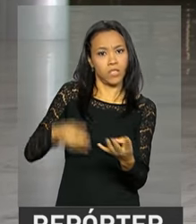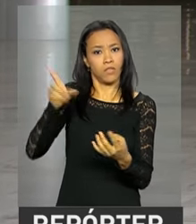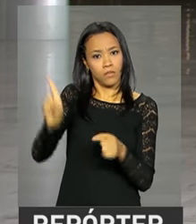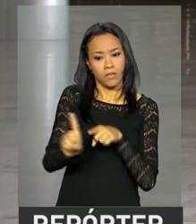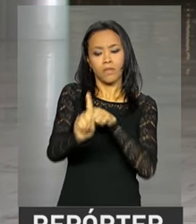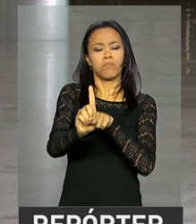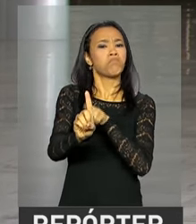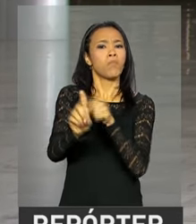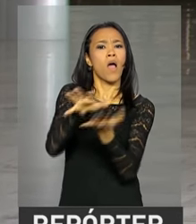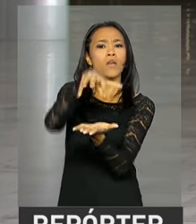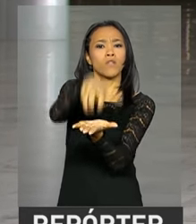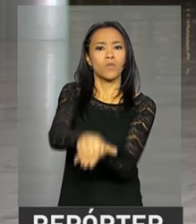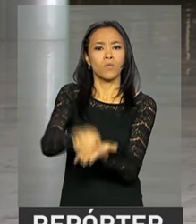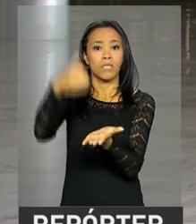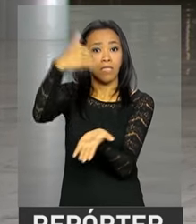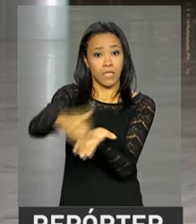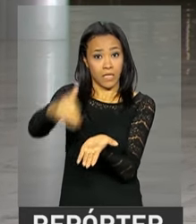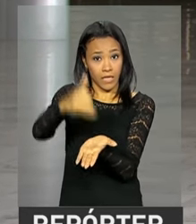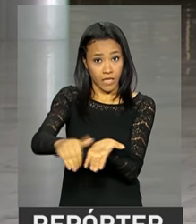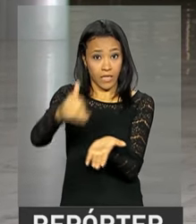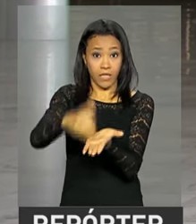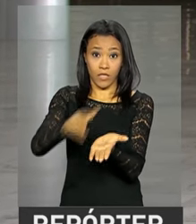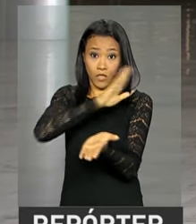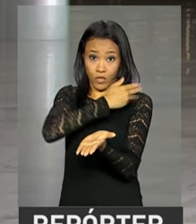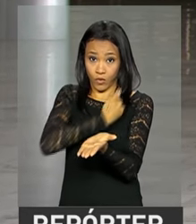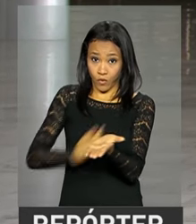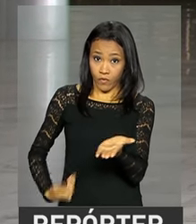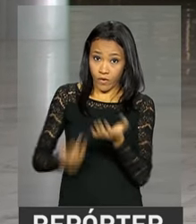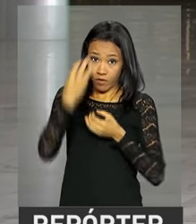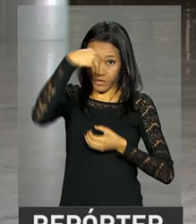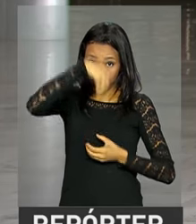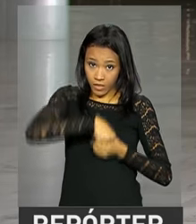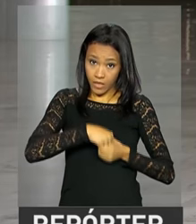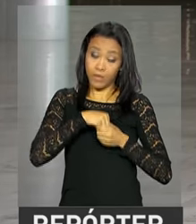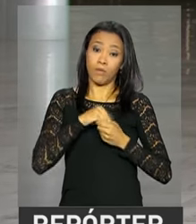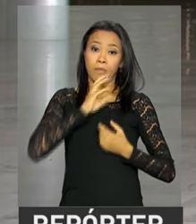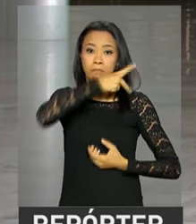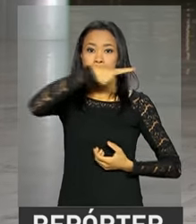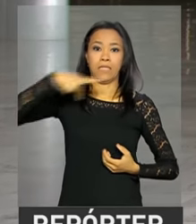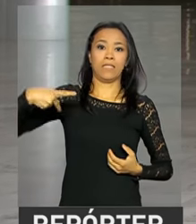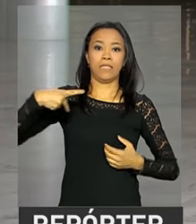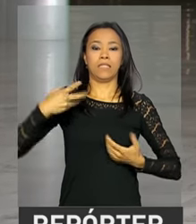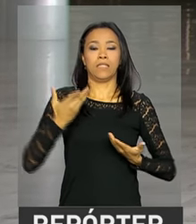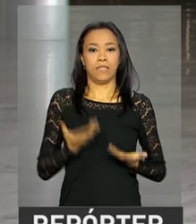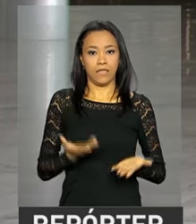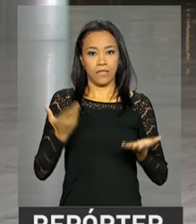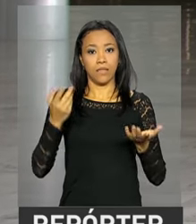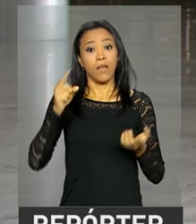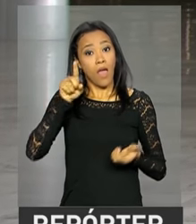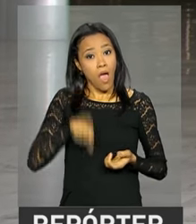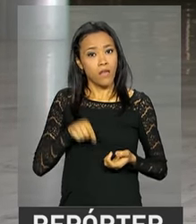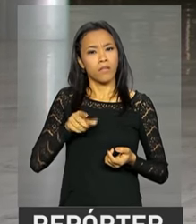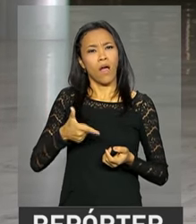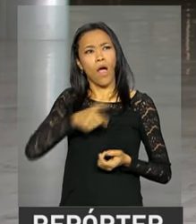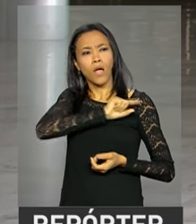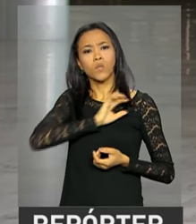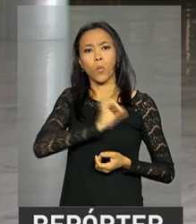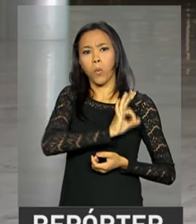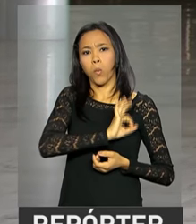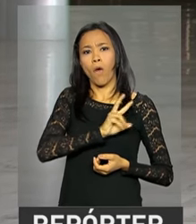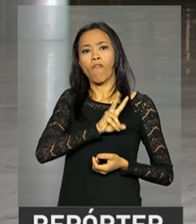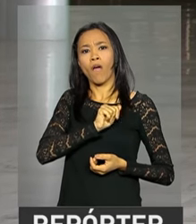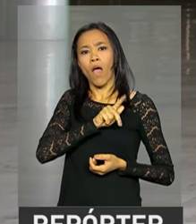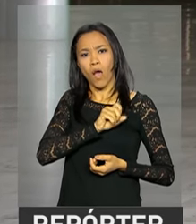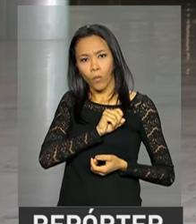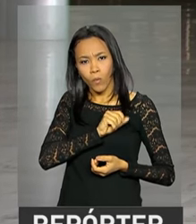assume a secretaria de governo da presidência da República, também com status de ministério, esse cargo estava vago e a secretaria